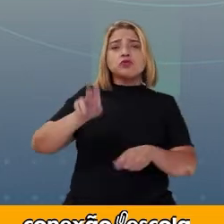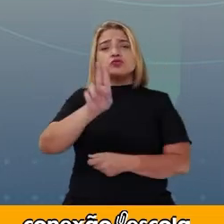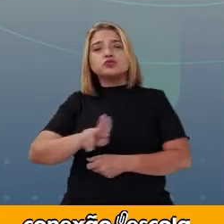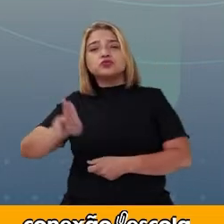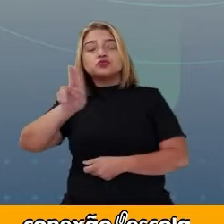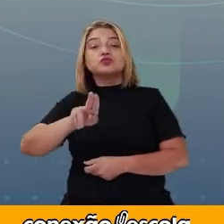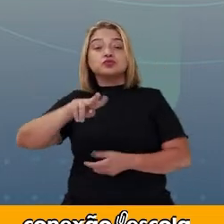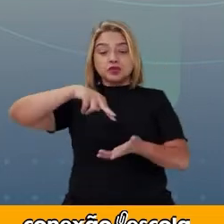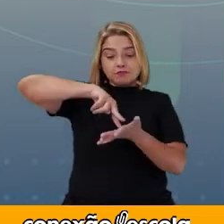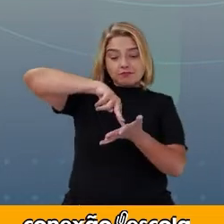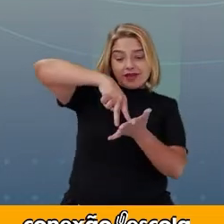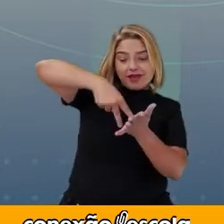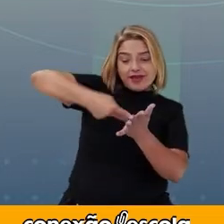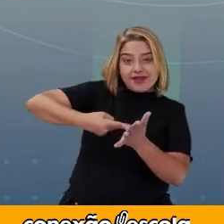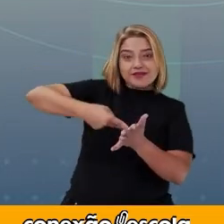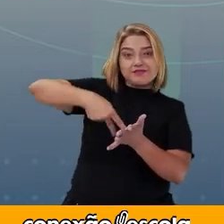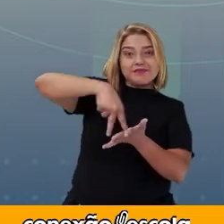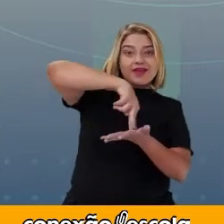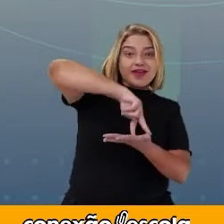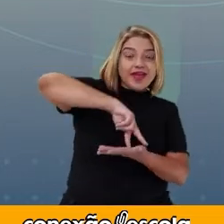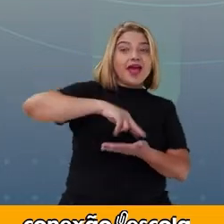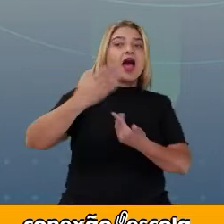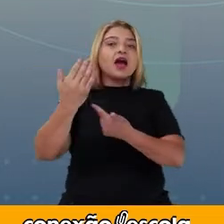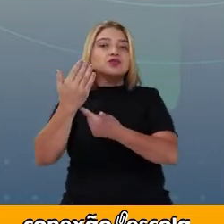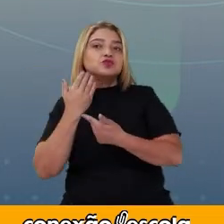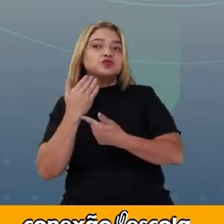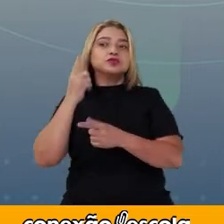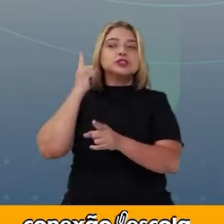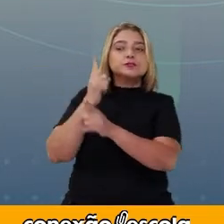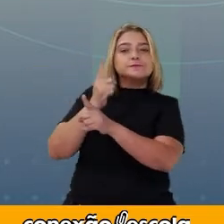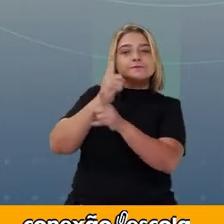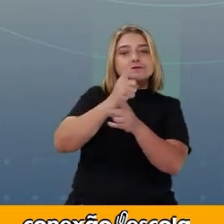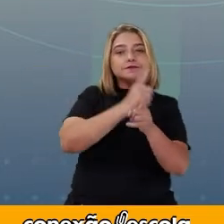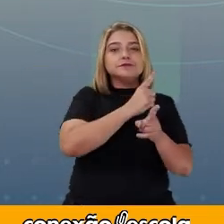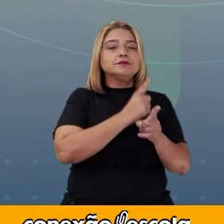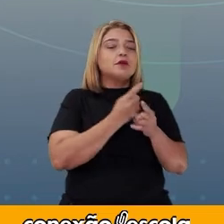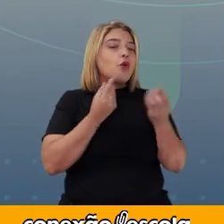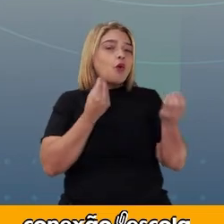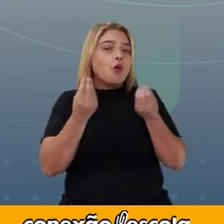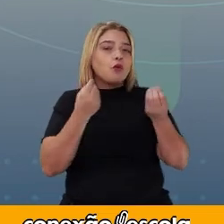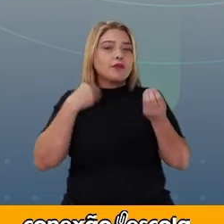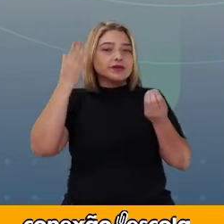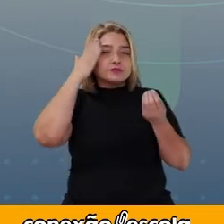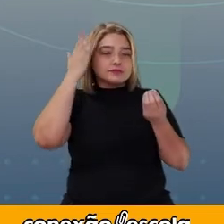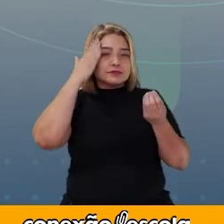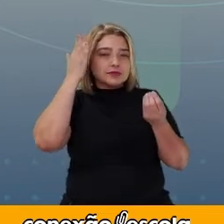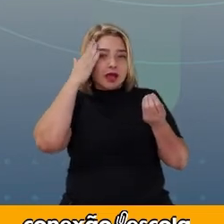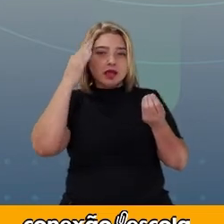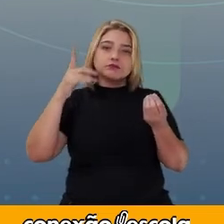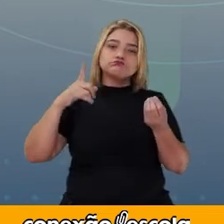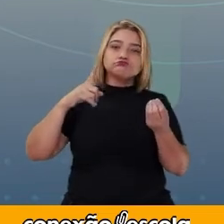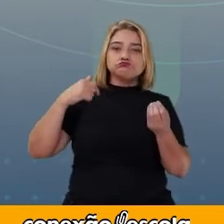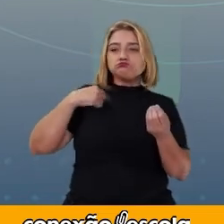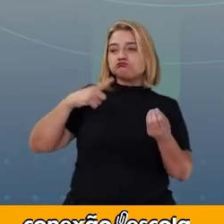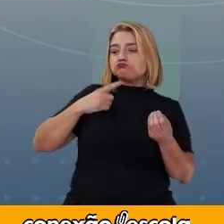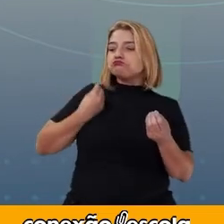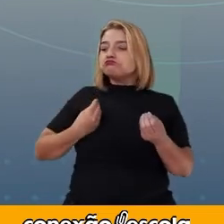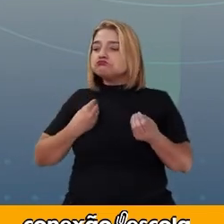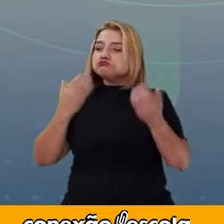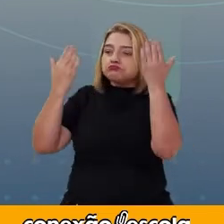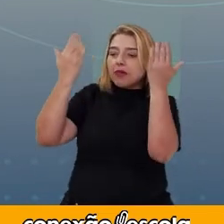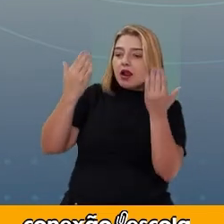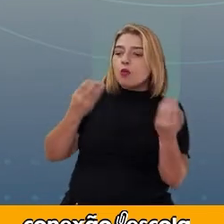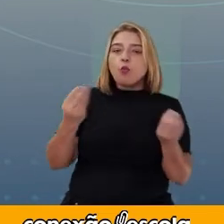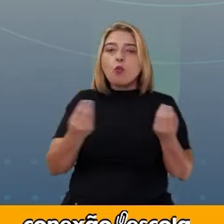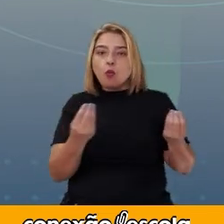o transferidor para descobrir a medida do grau que estamos